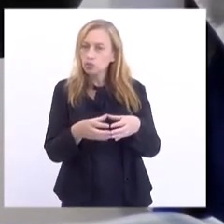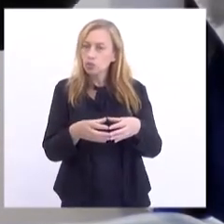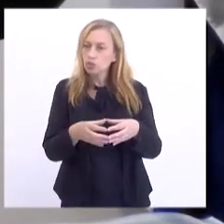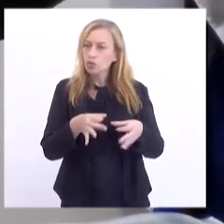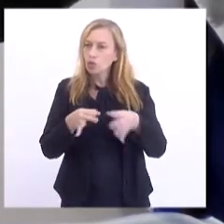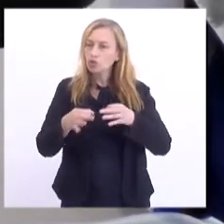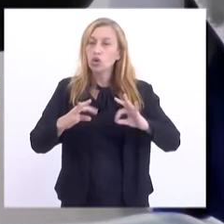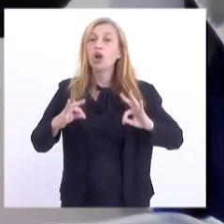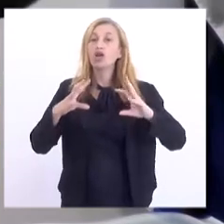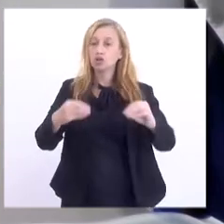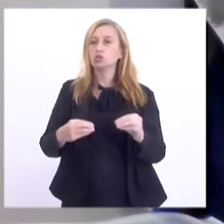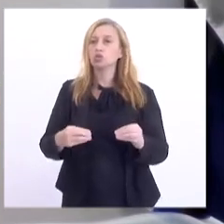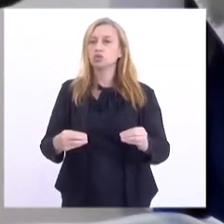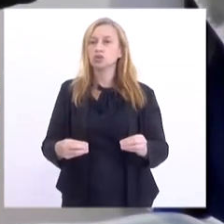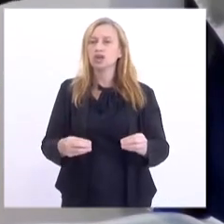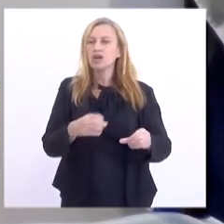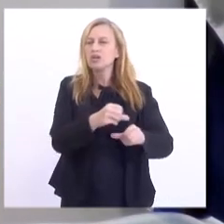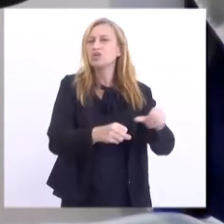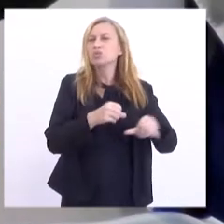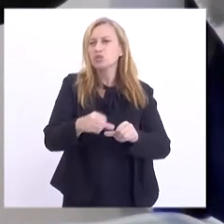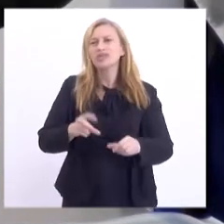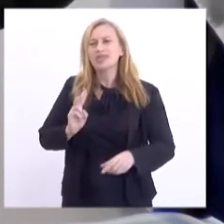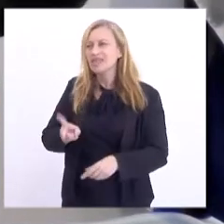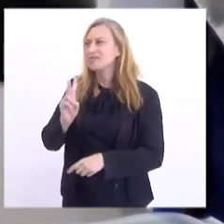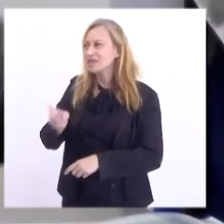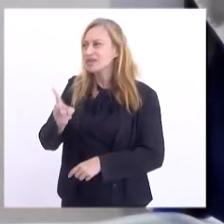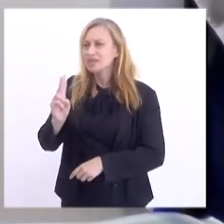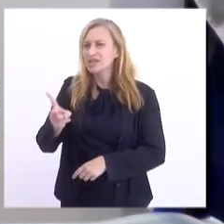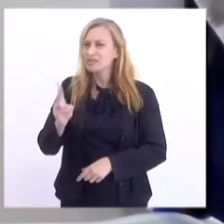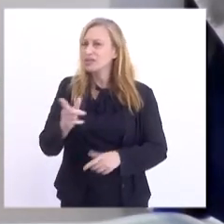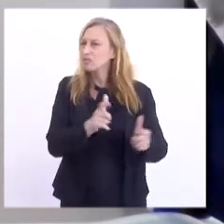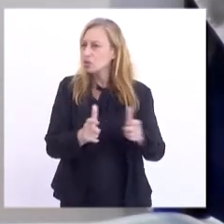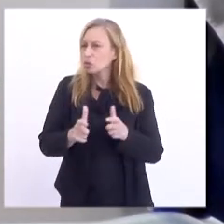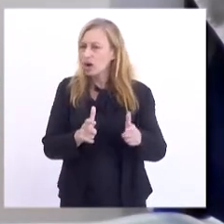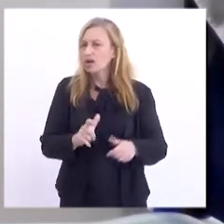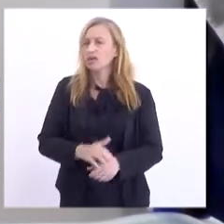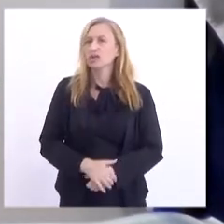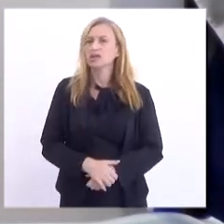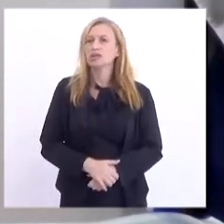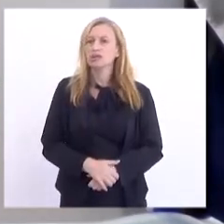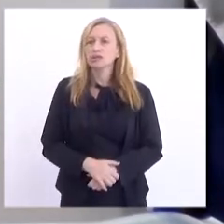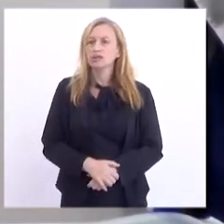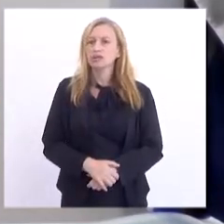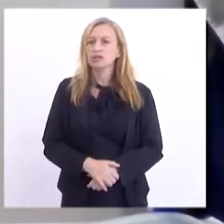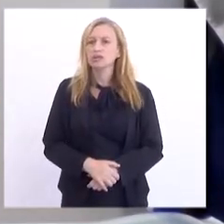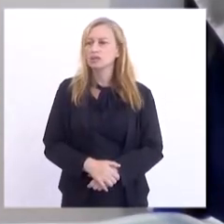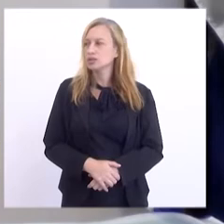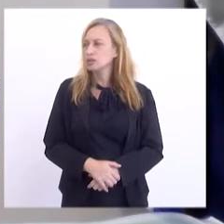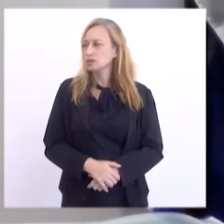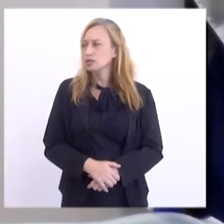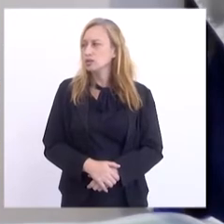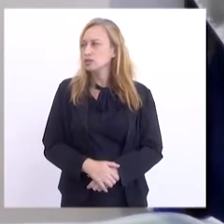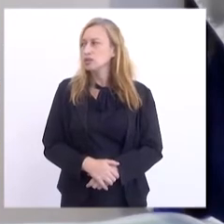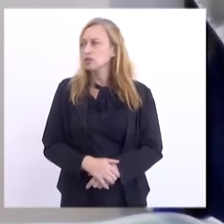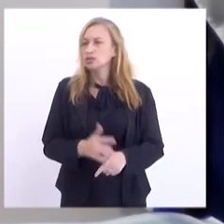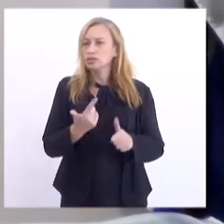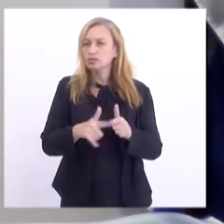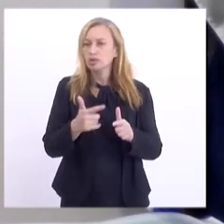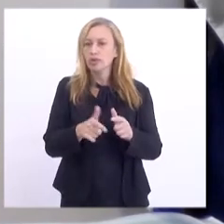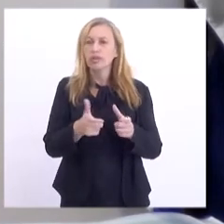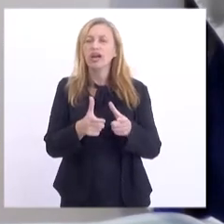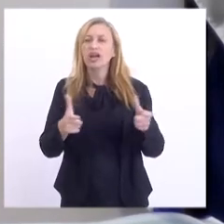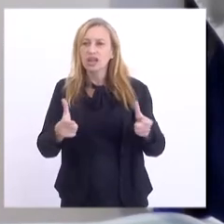pessoal eu não sei nem que se muda também toda hora de lugar é um dos nossos grandes problemas